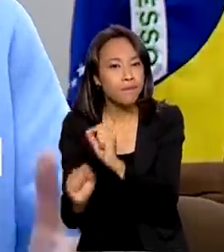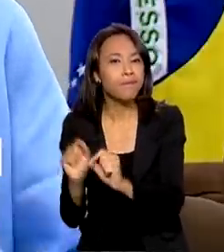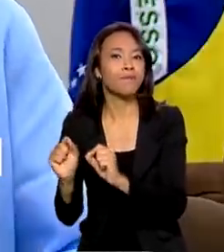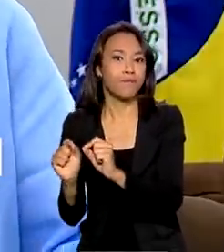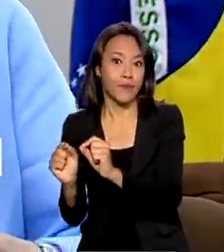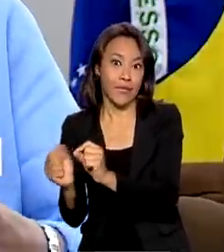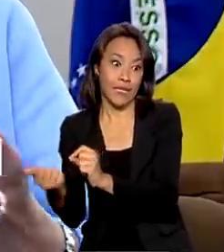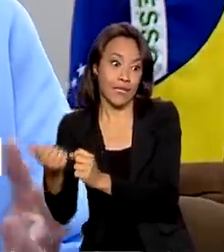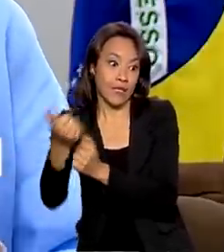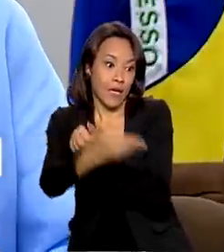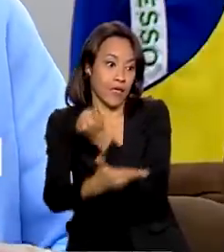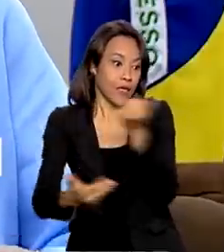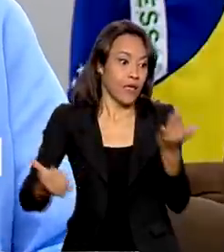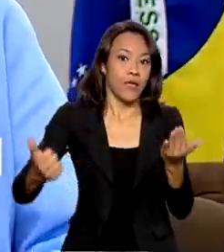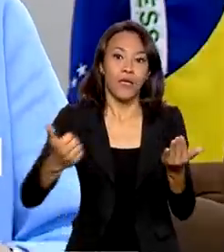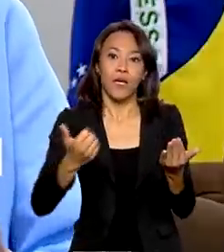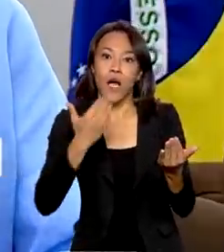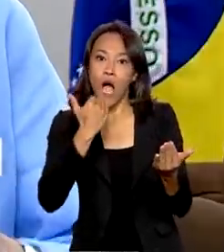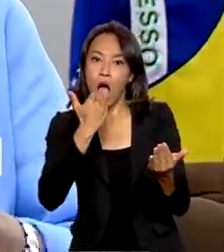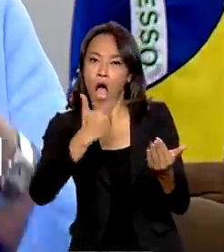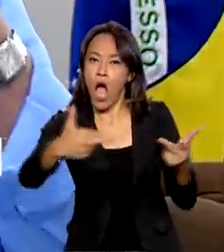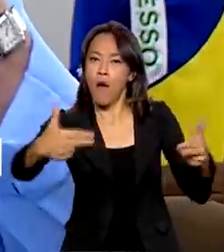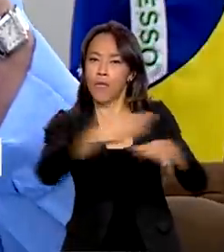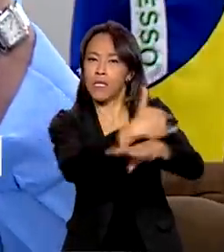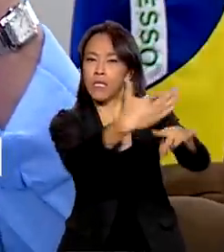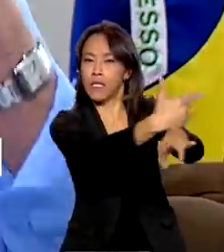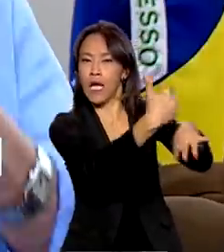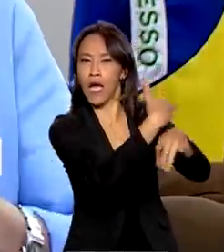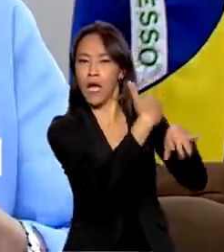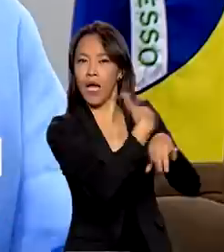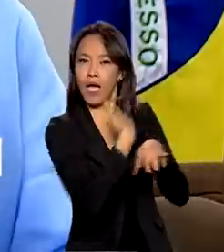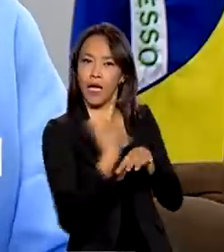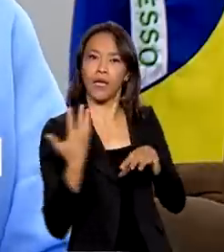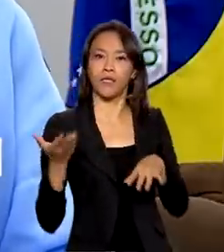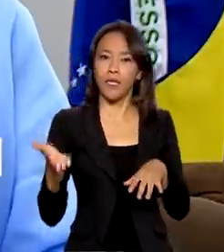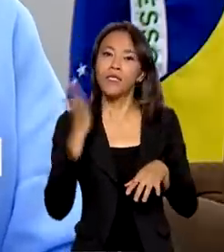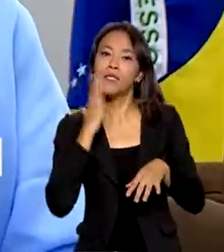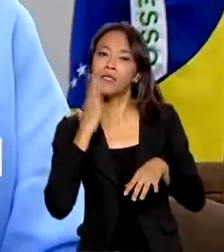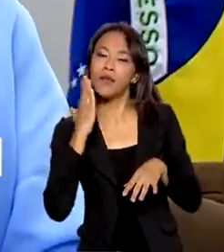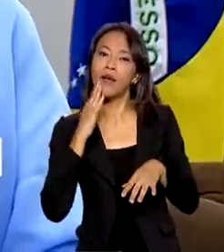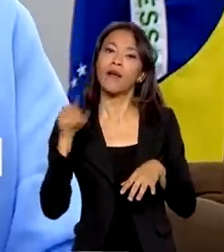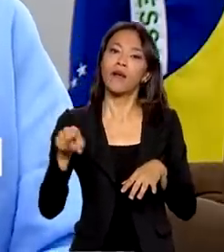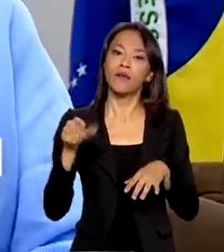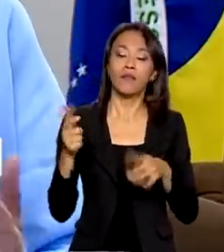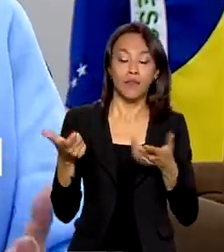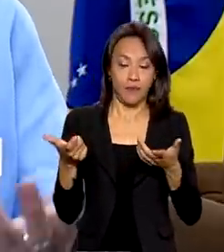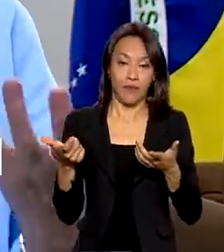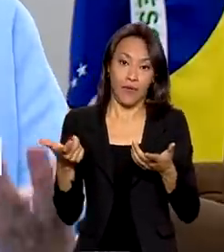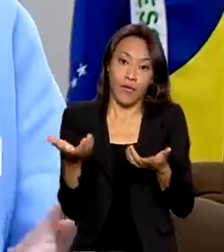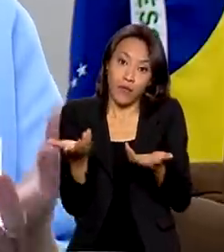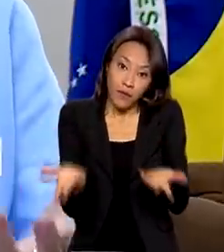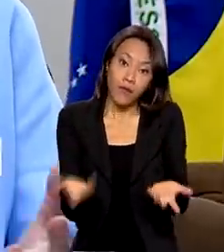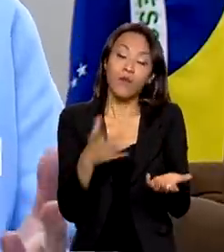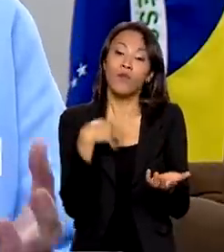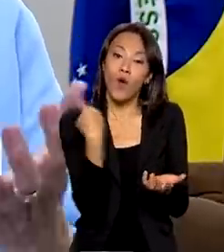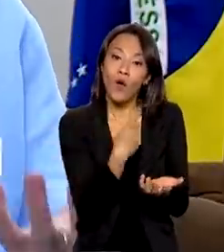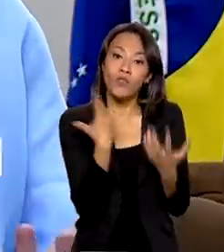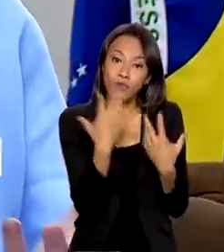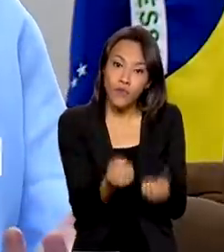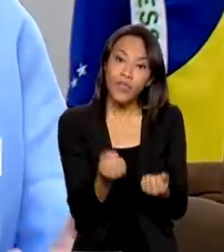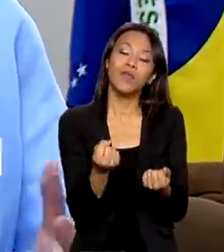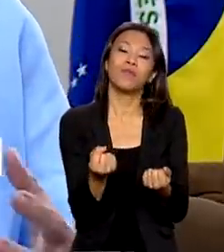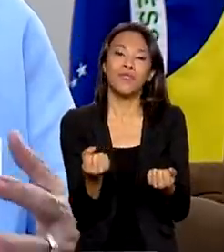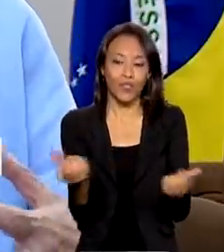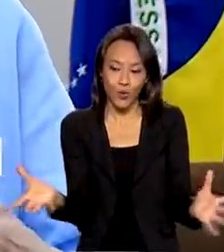os grandes centros enfim as regiões em onde está essa pequena agricultura Então nós vamos